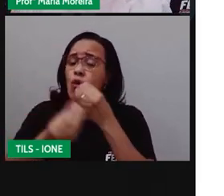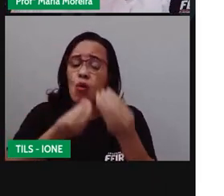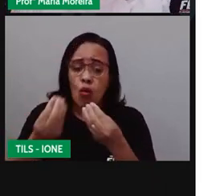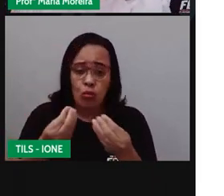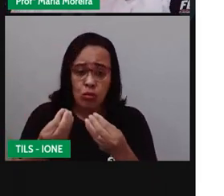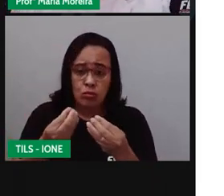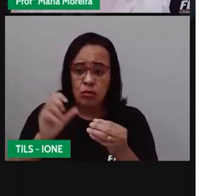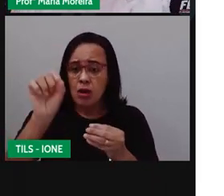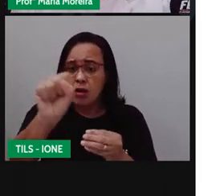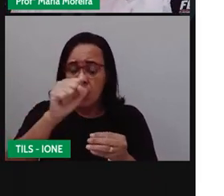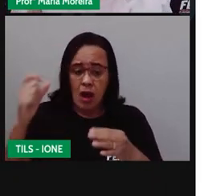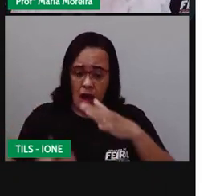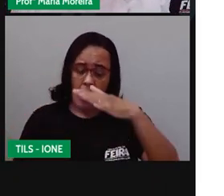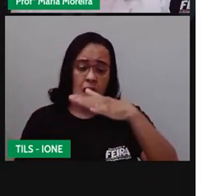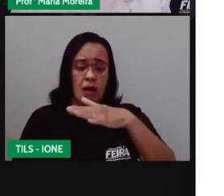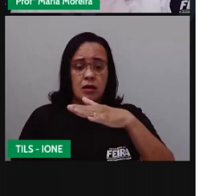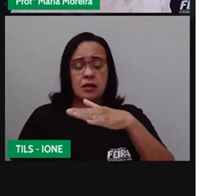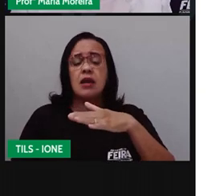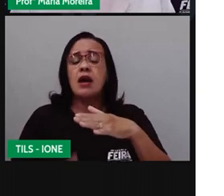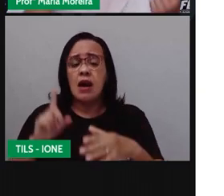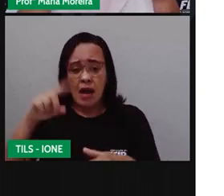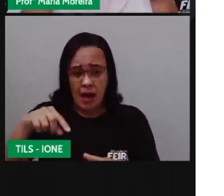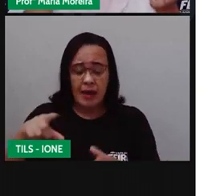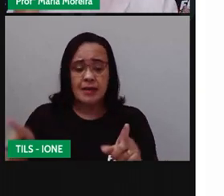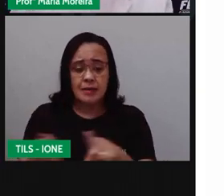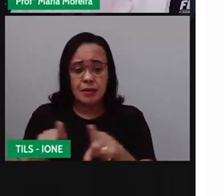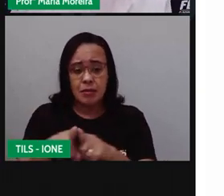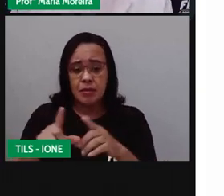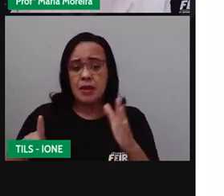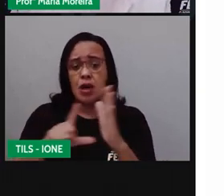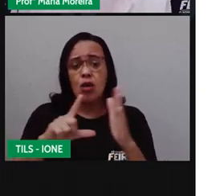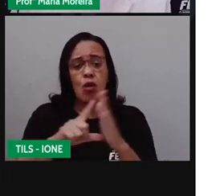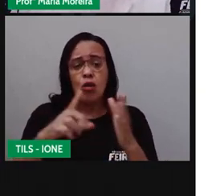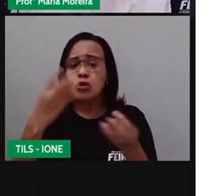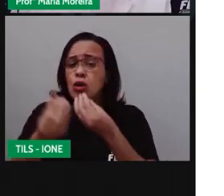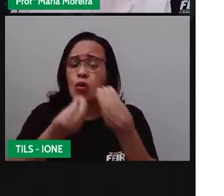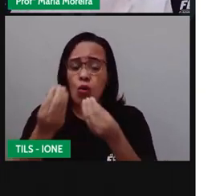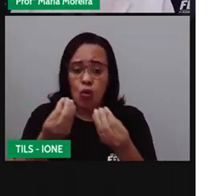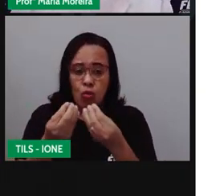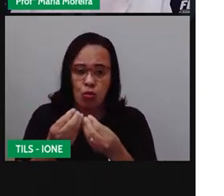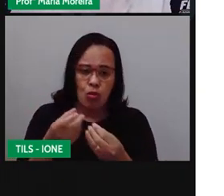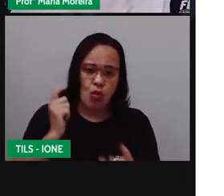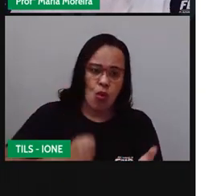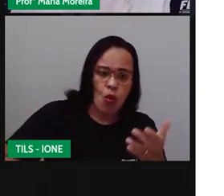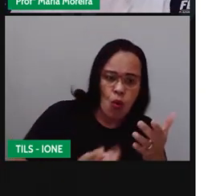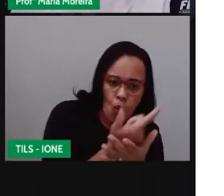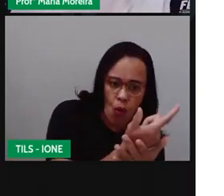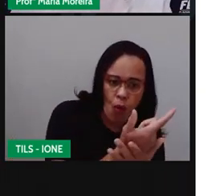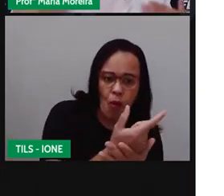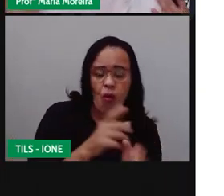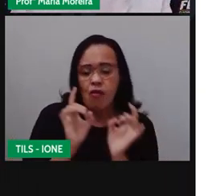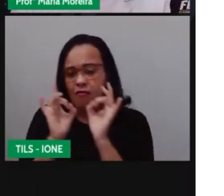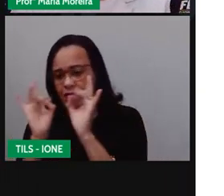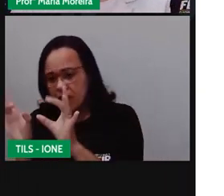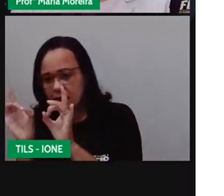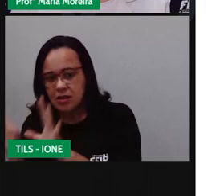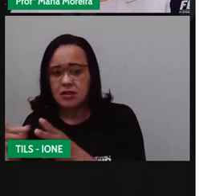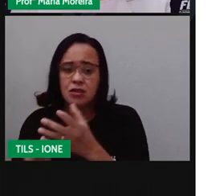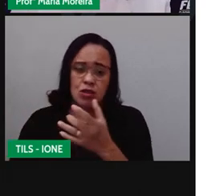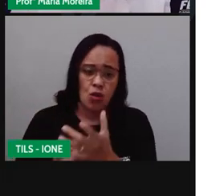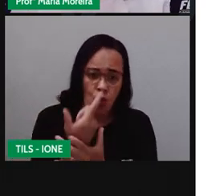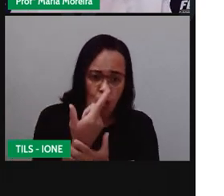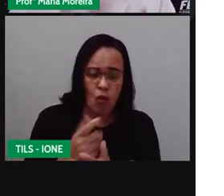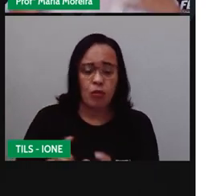movimenta muito a economia, que é o quê? O comprar e o vender. Principalmente aqui em Feira, né? Que a gente vive do